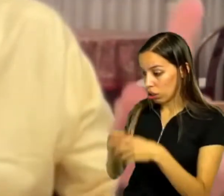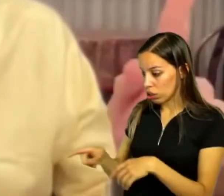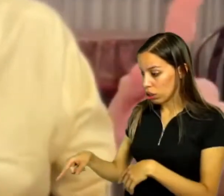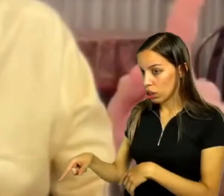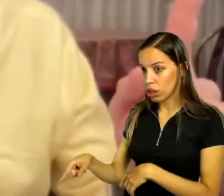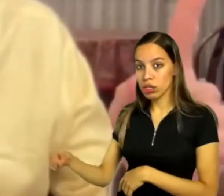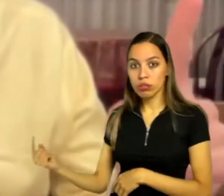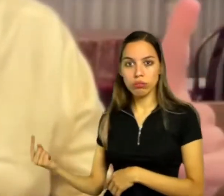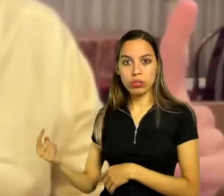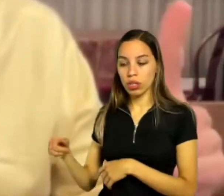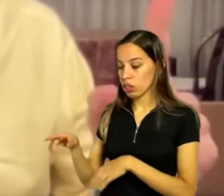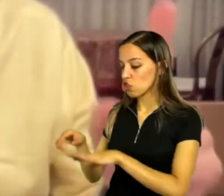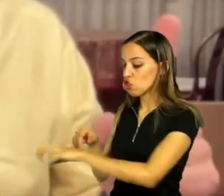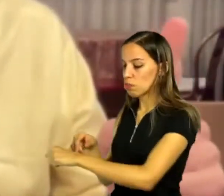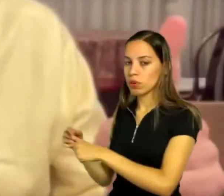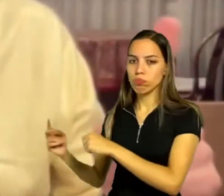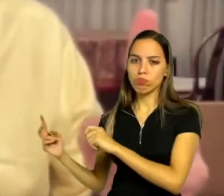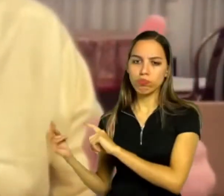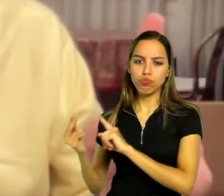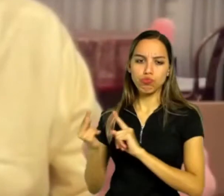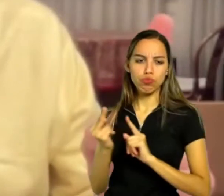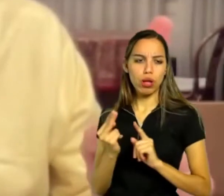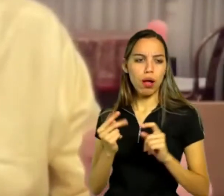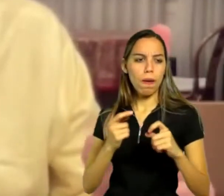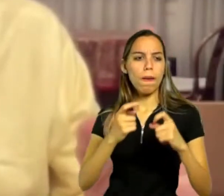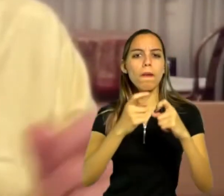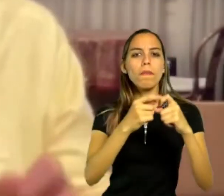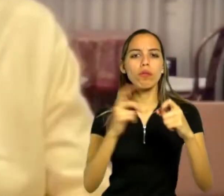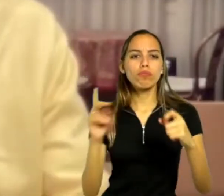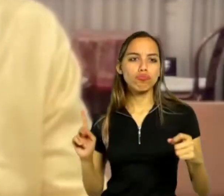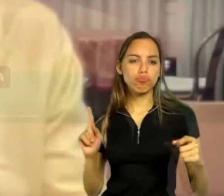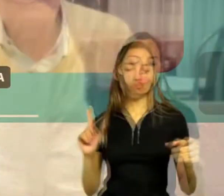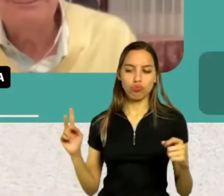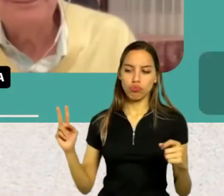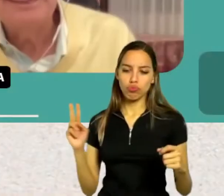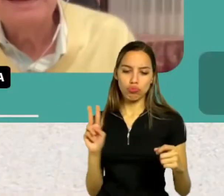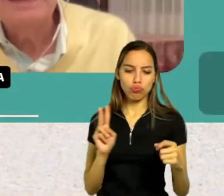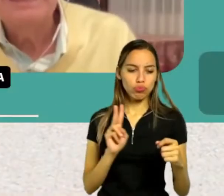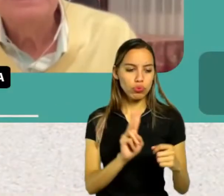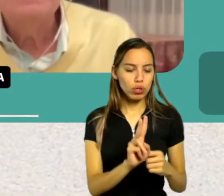médicos aplicavam injeções desse tamanho, eles faziam assim com o dedo, nas crianças.